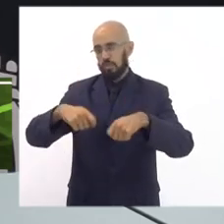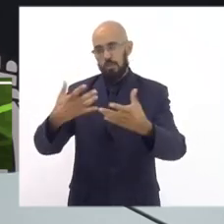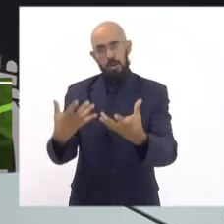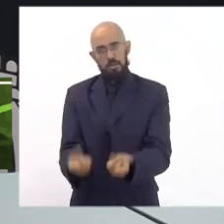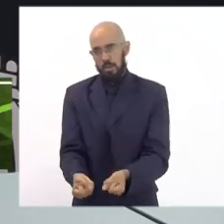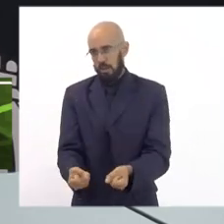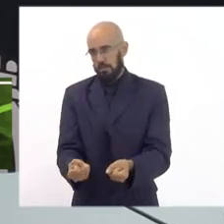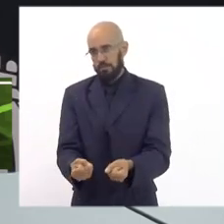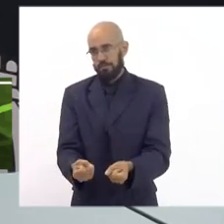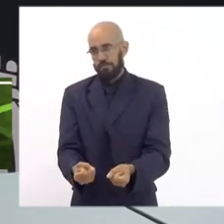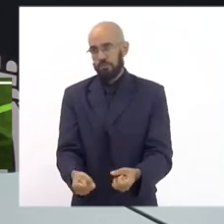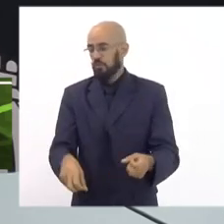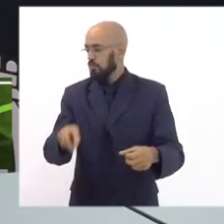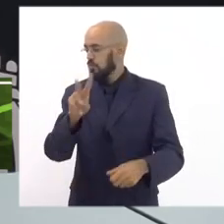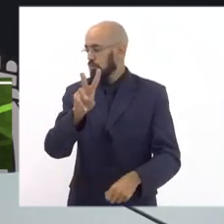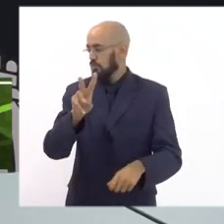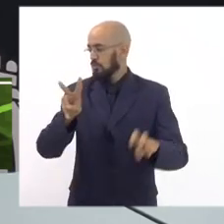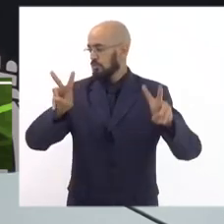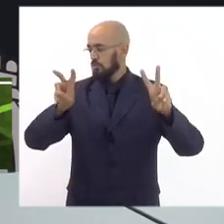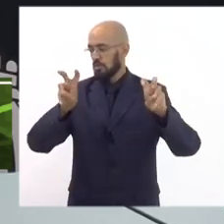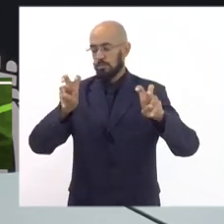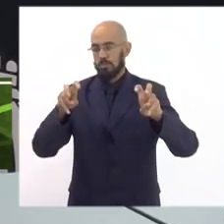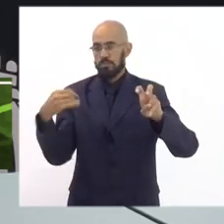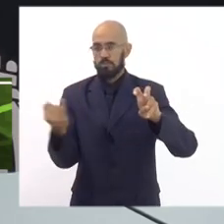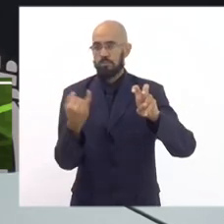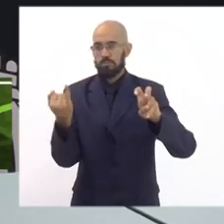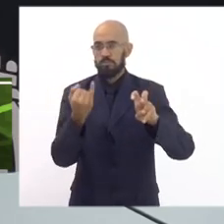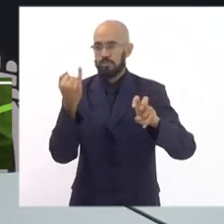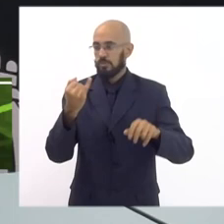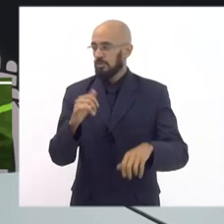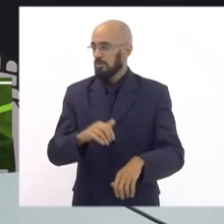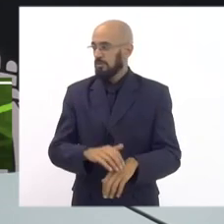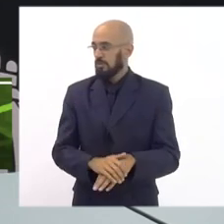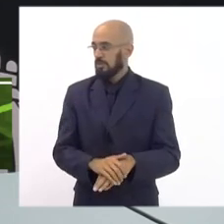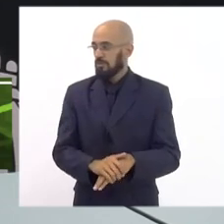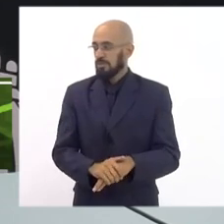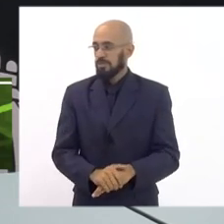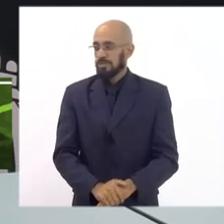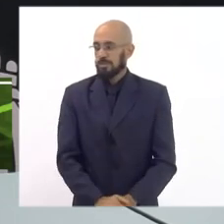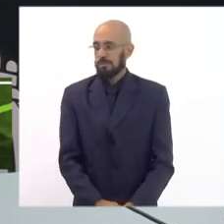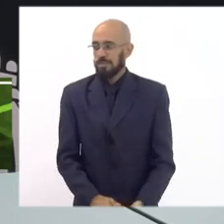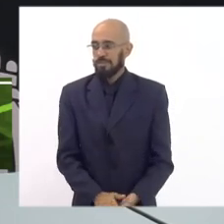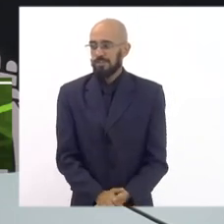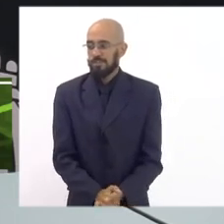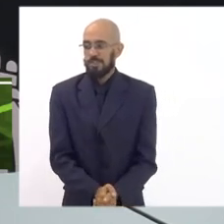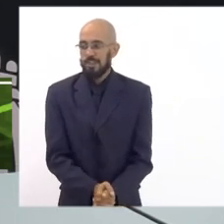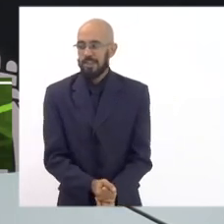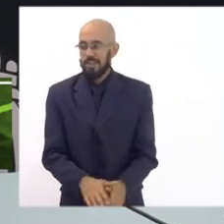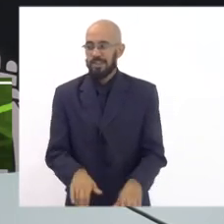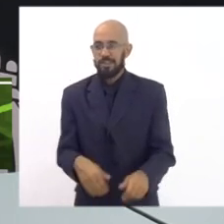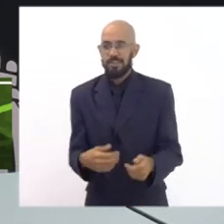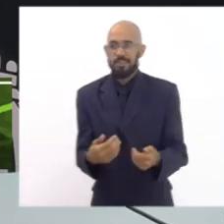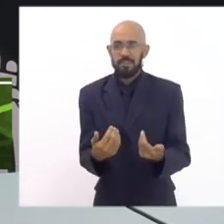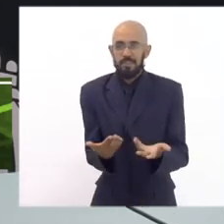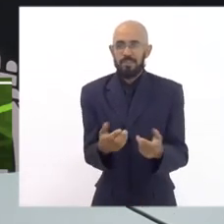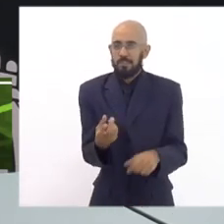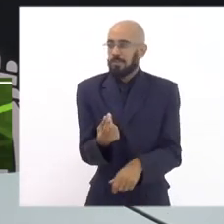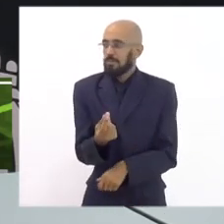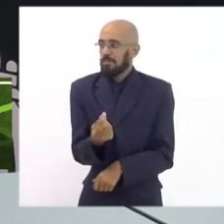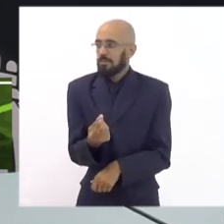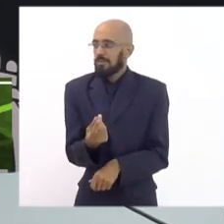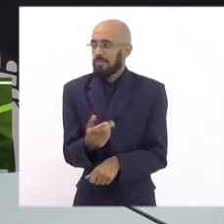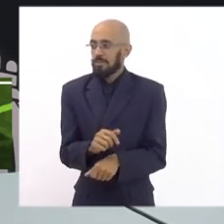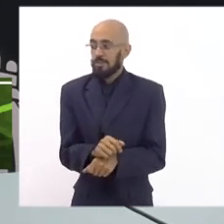dois temas relevantes, né? Função do preço do petróleo, do custo da energia, que